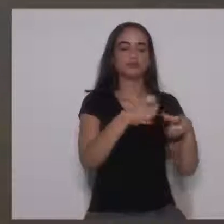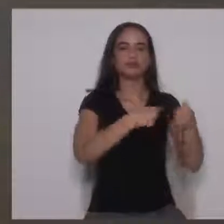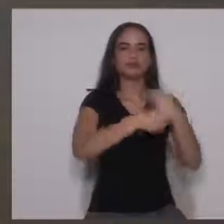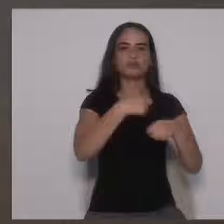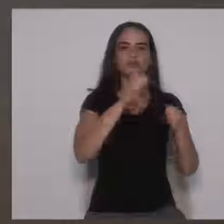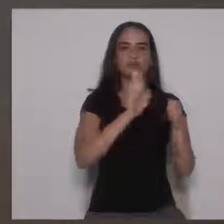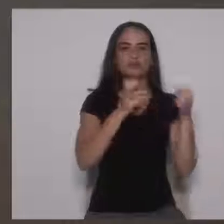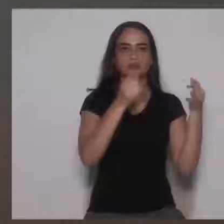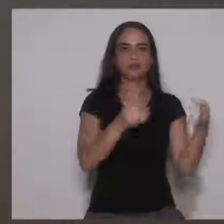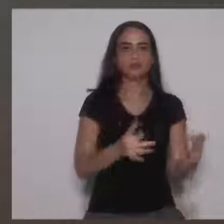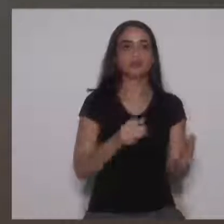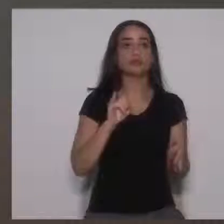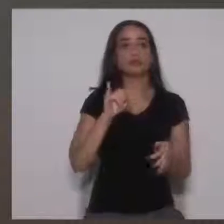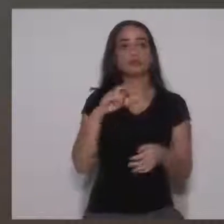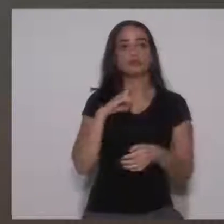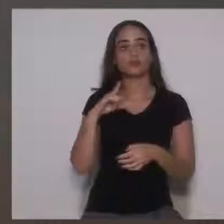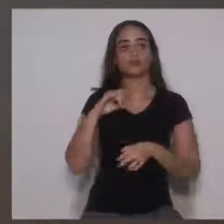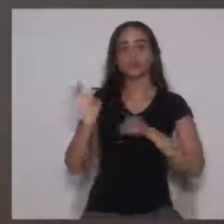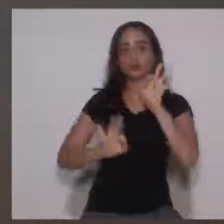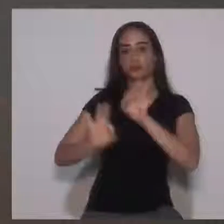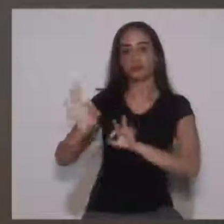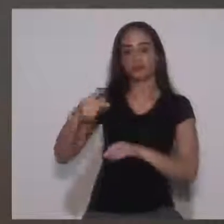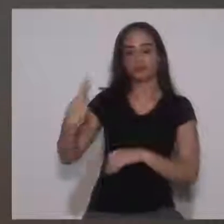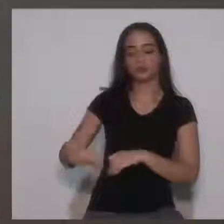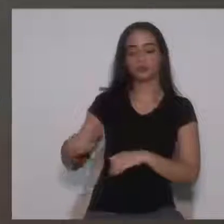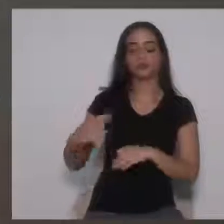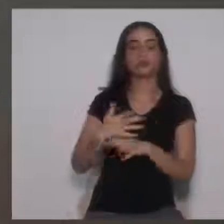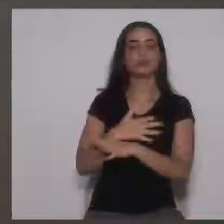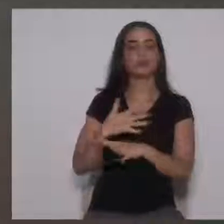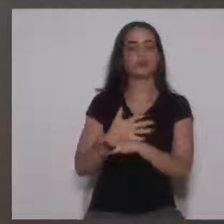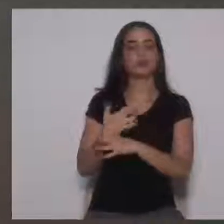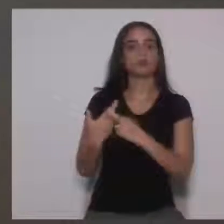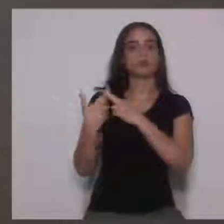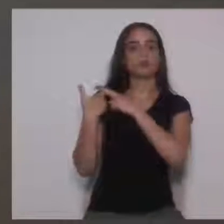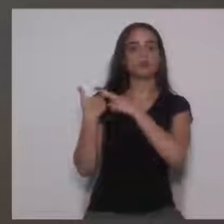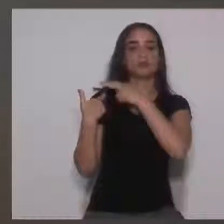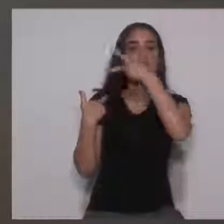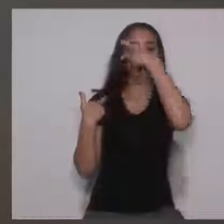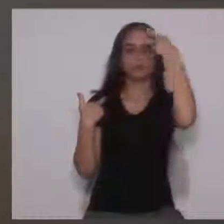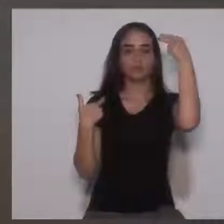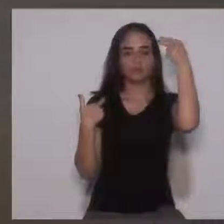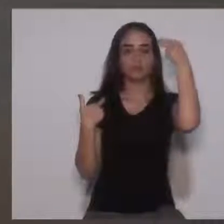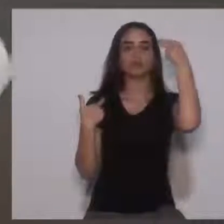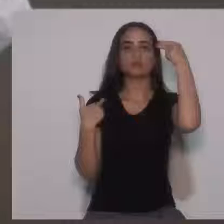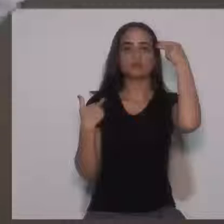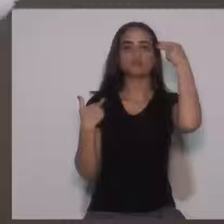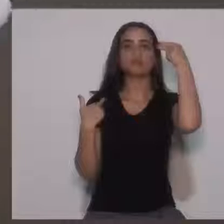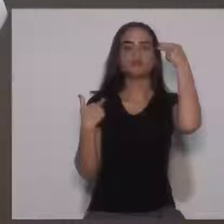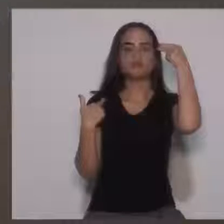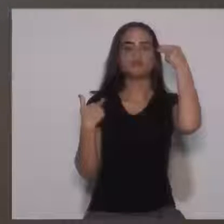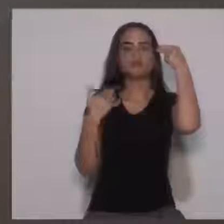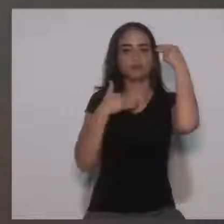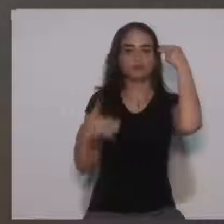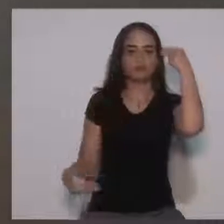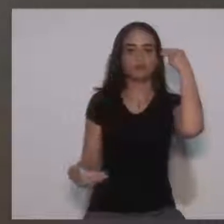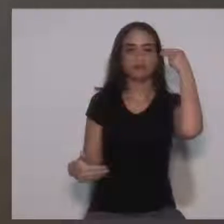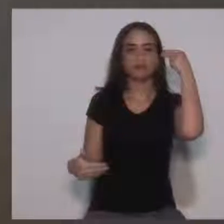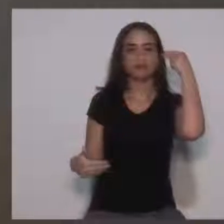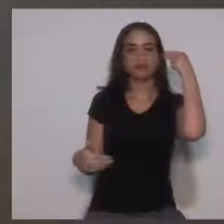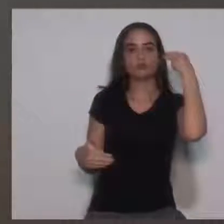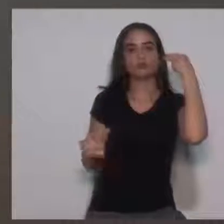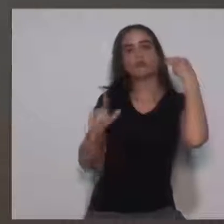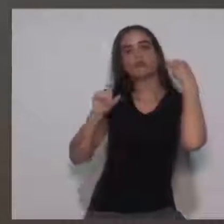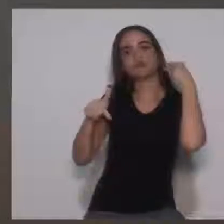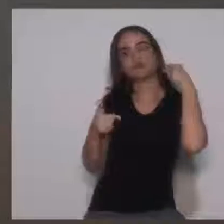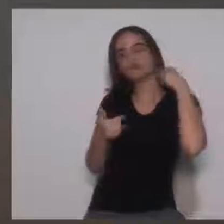Se existem projetos na cidade que são obrigações do poder público e são repassados para